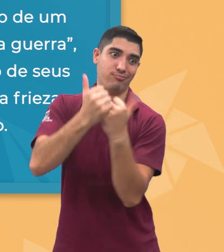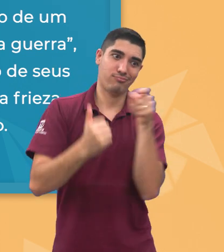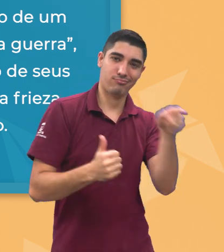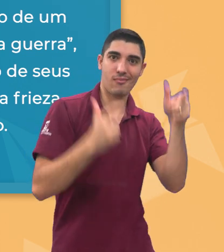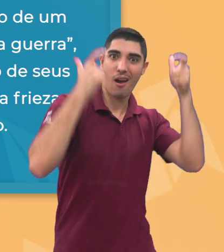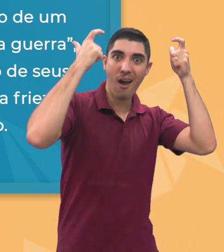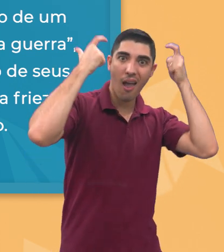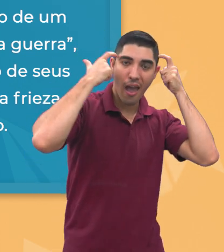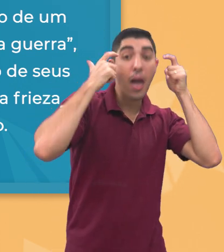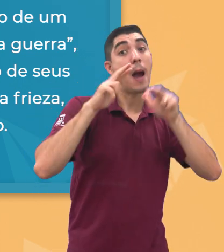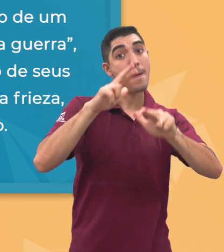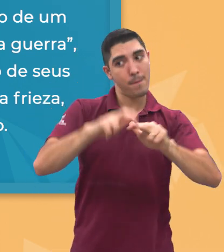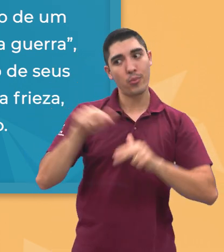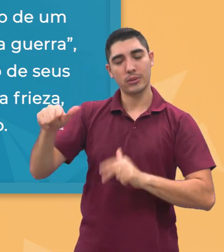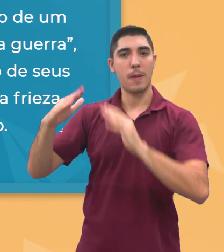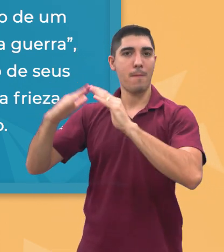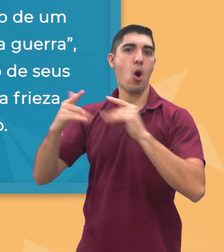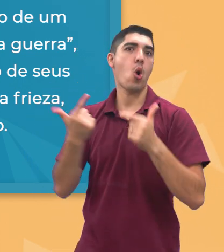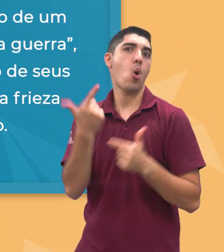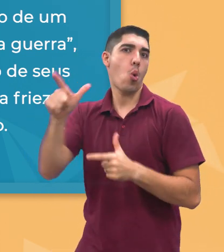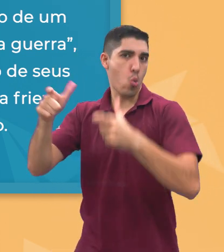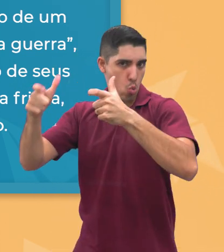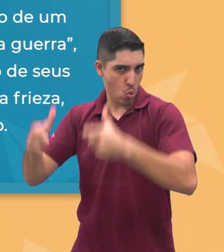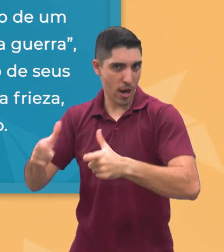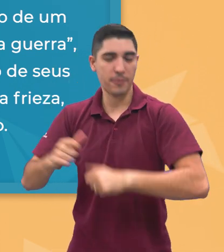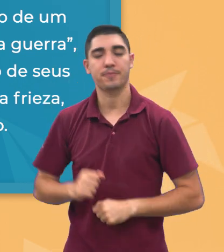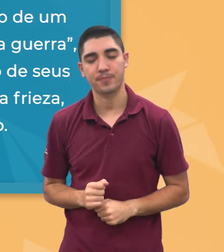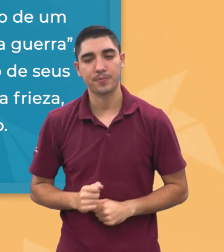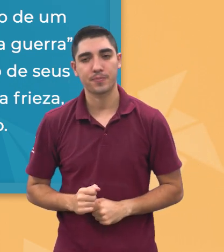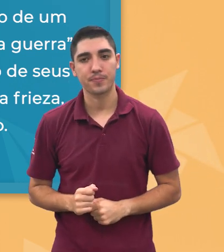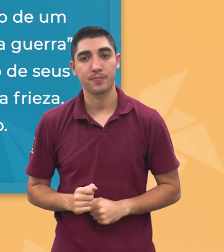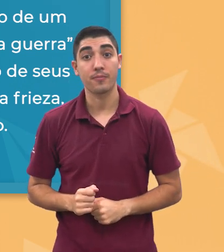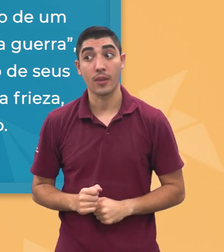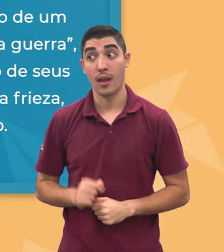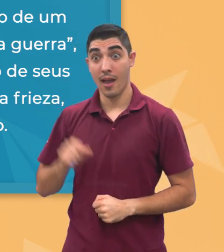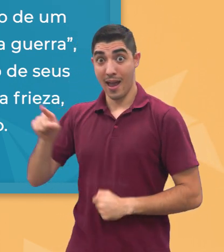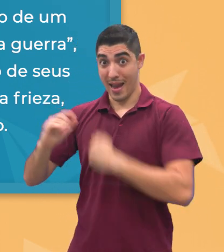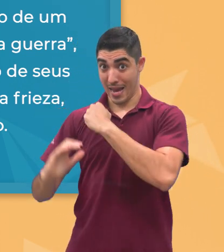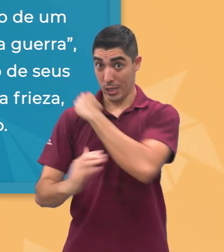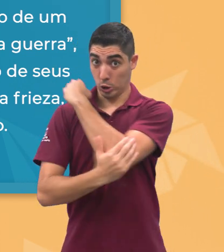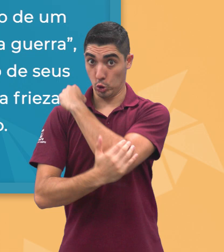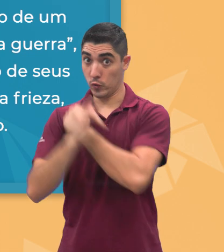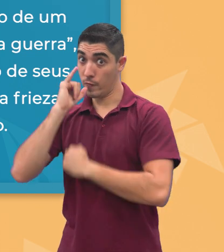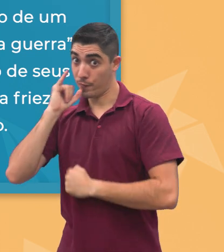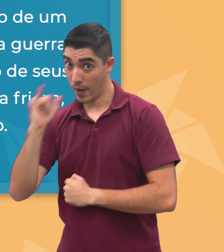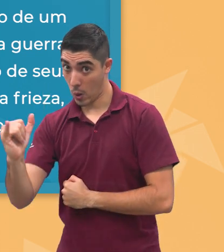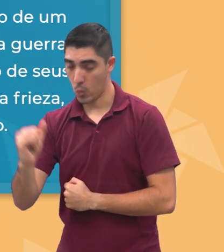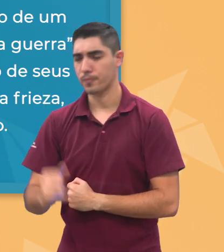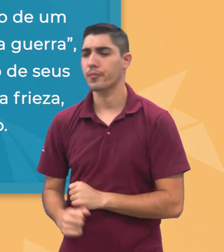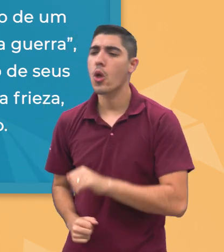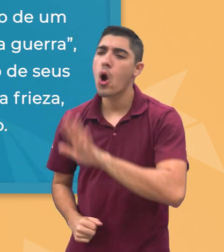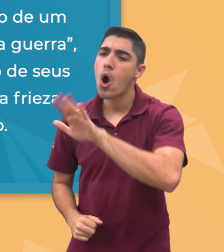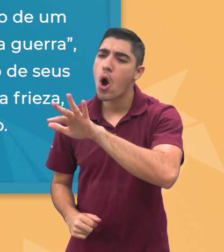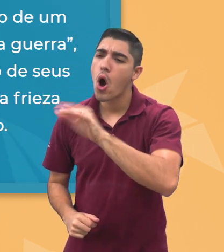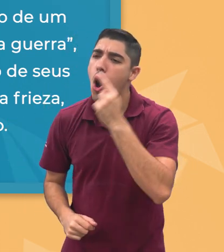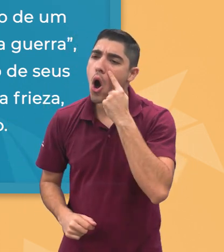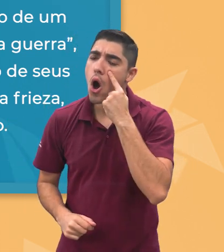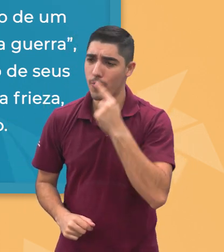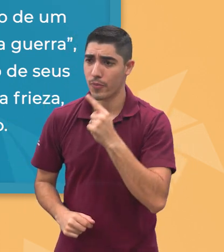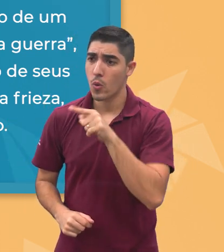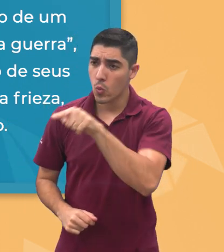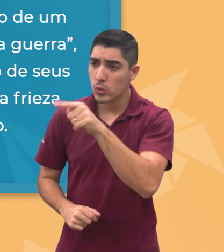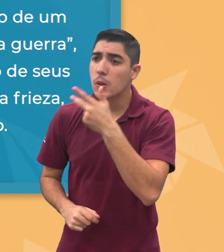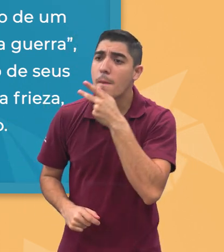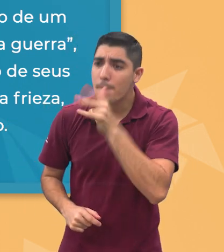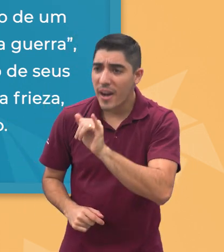ao trono. O rei vai partir para a guerra, disse-lhe, e pede o seu comparecimento